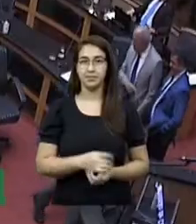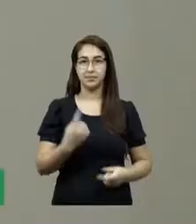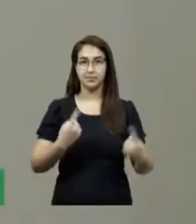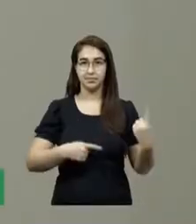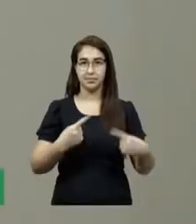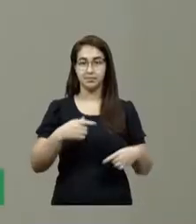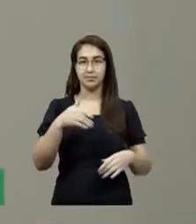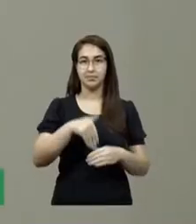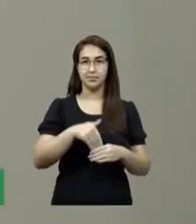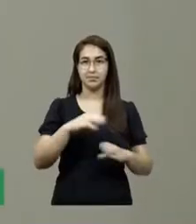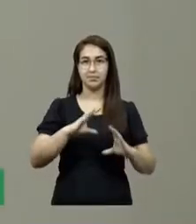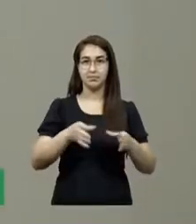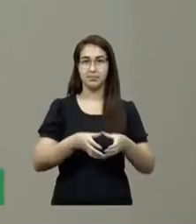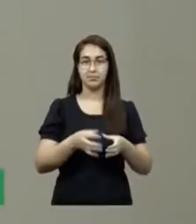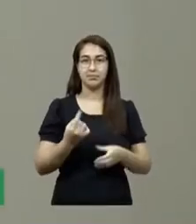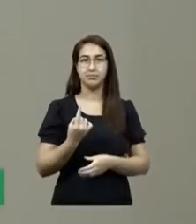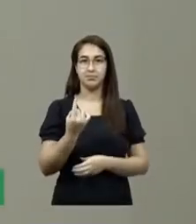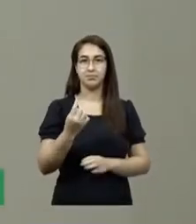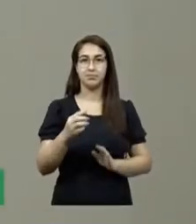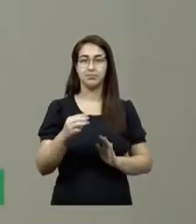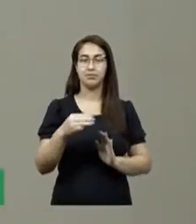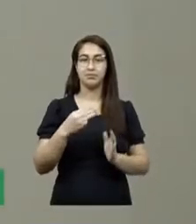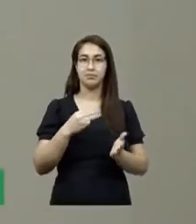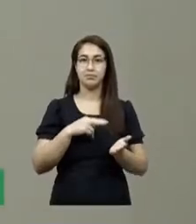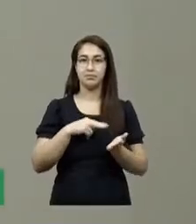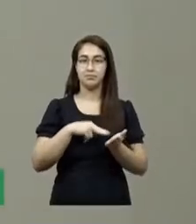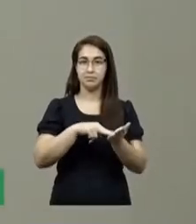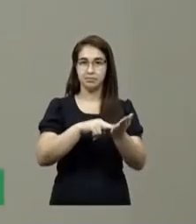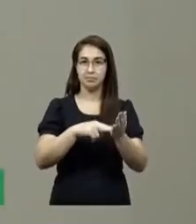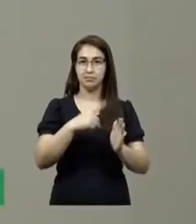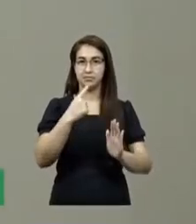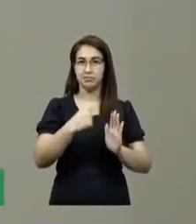Discussão e votação em turno único da mensagem de veto